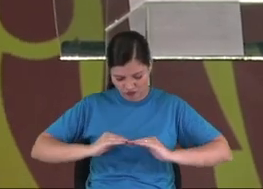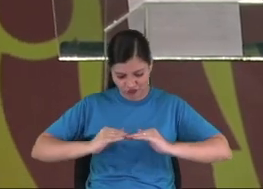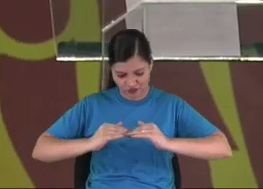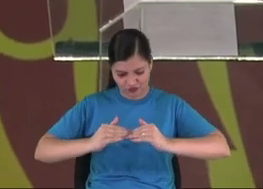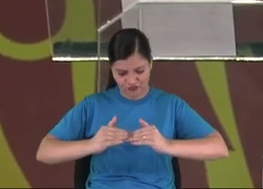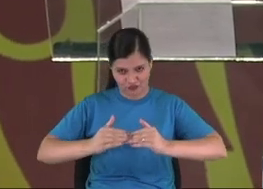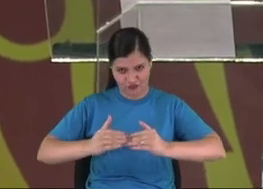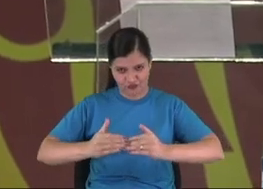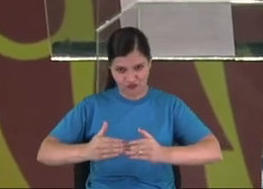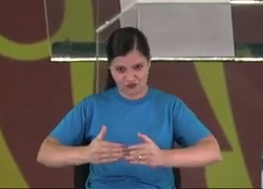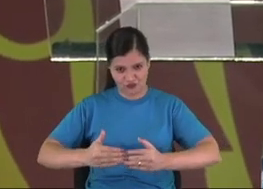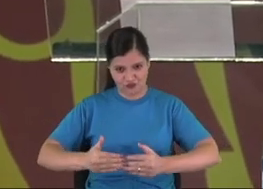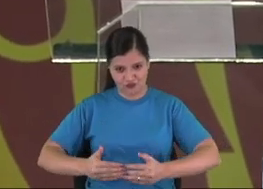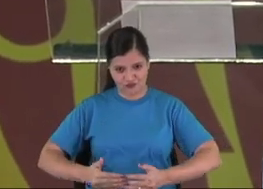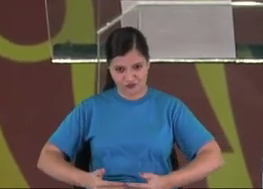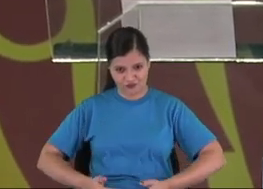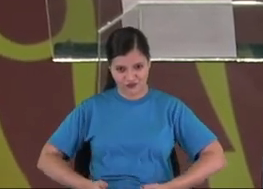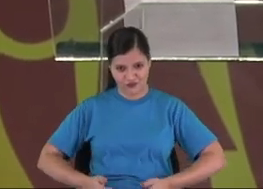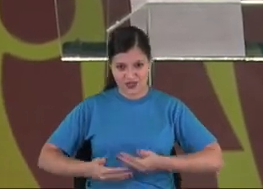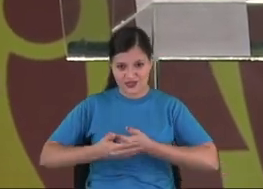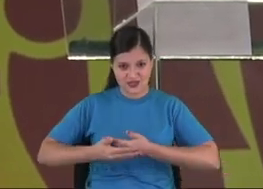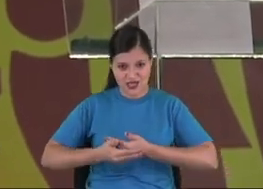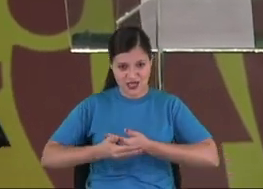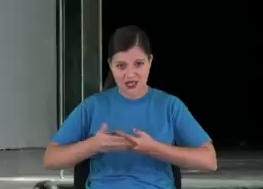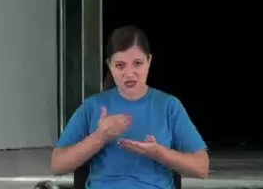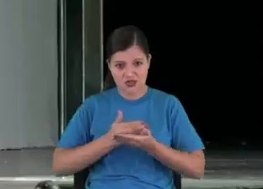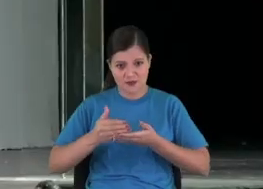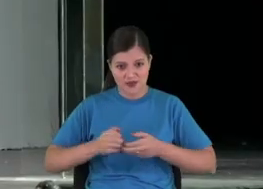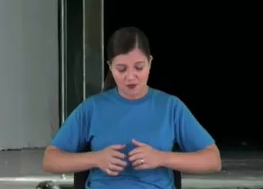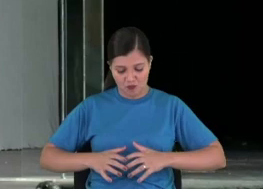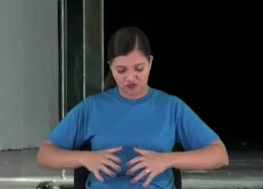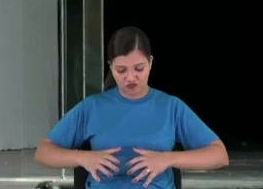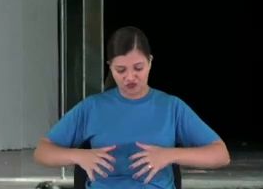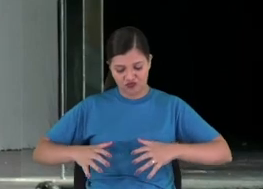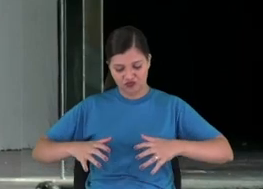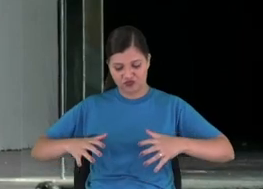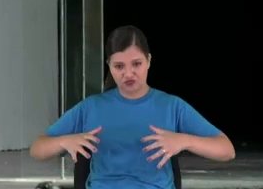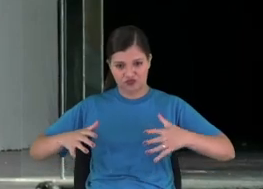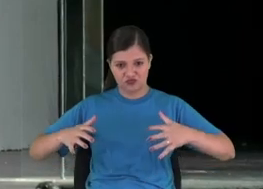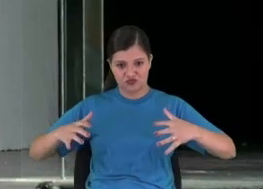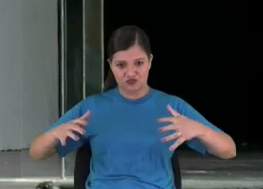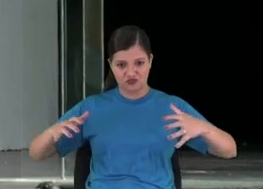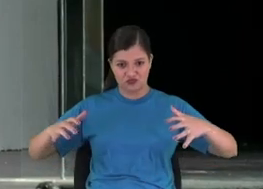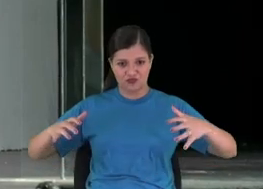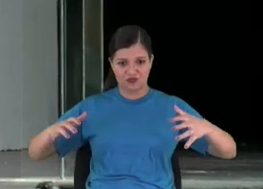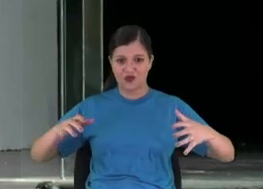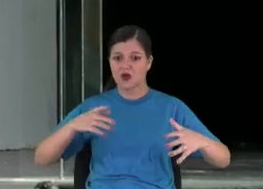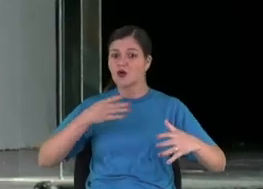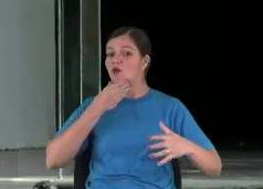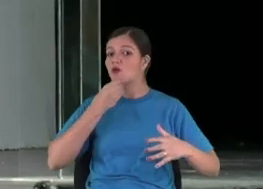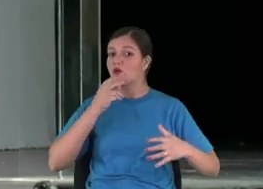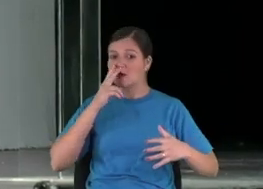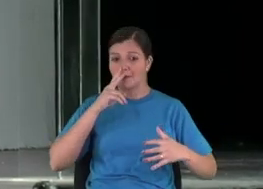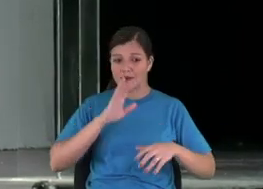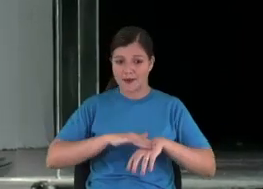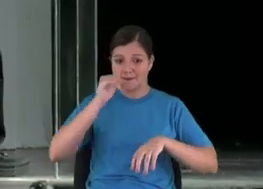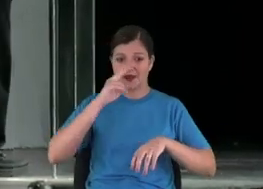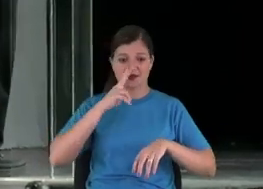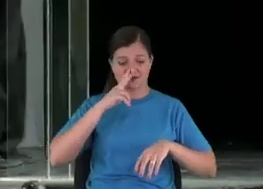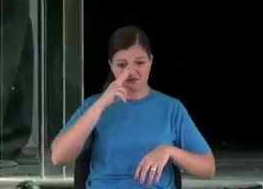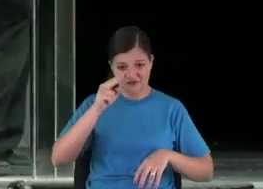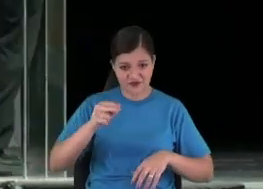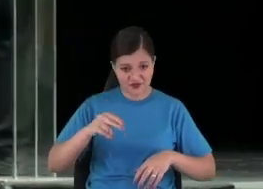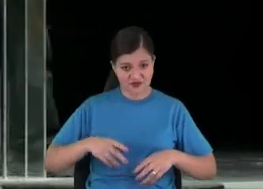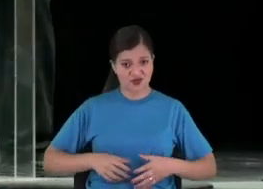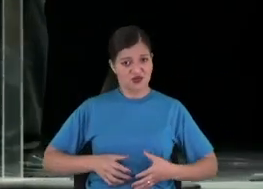balão, né, e aquela criança começava a crescer, podia até botar umas rodinhas para facilitar, e como um homem mais forte, ele puxava o balão